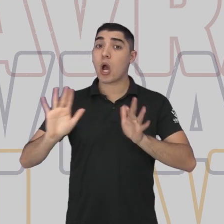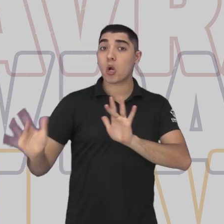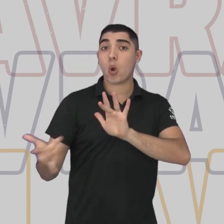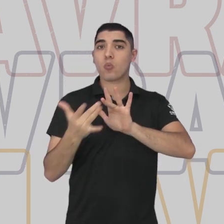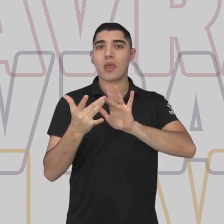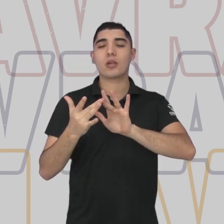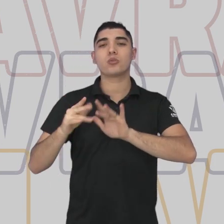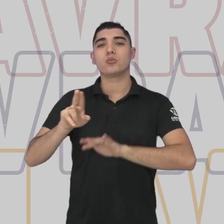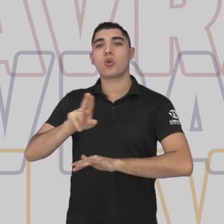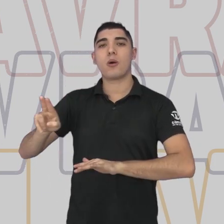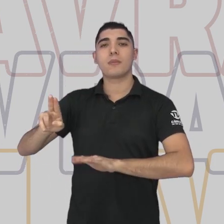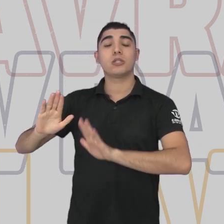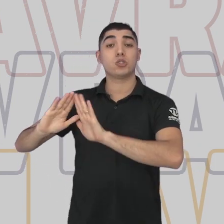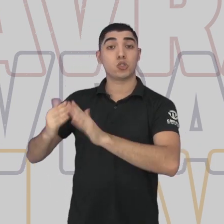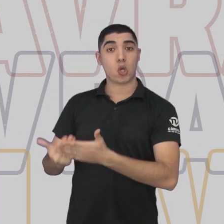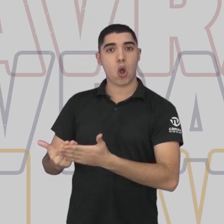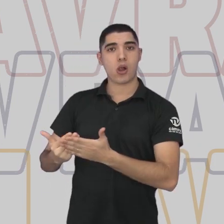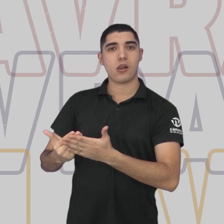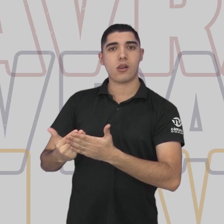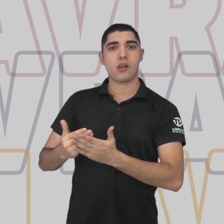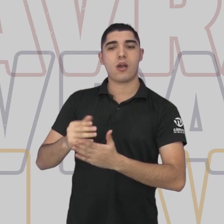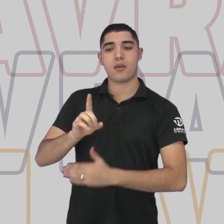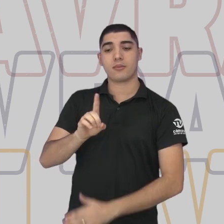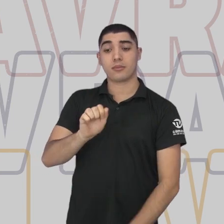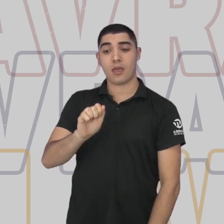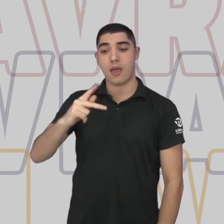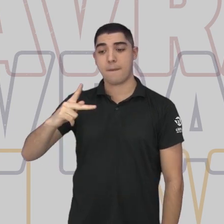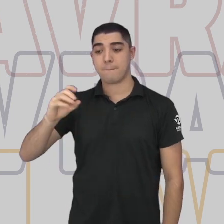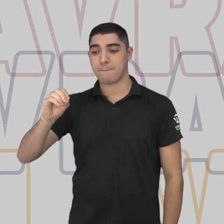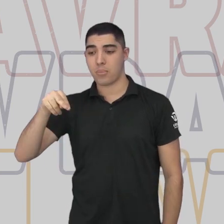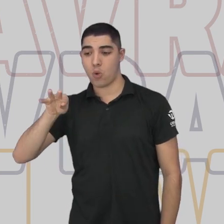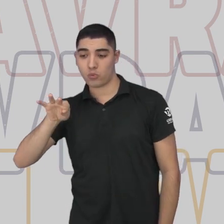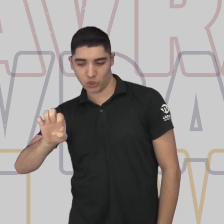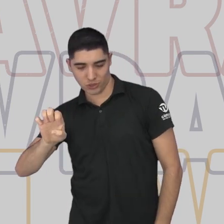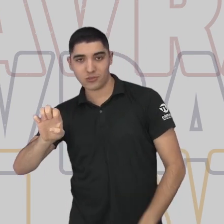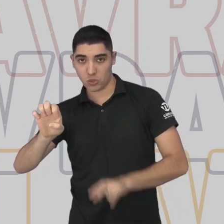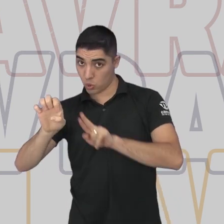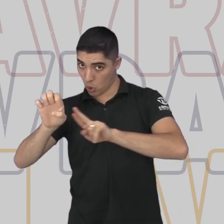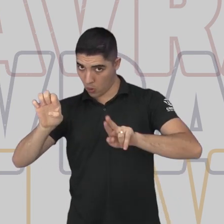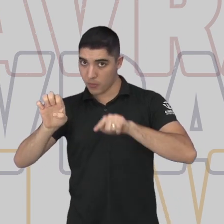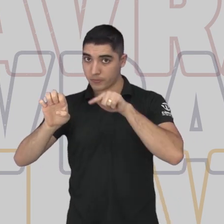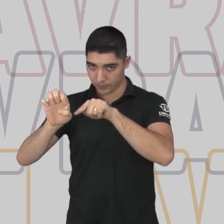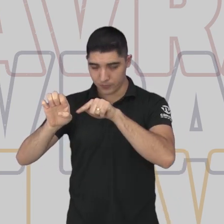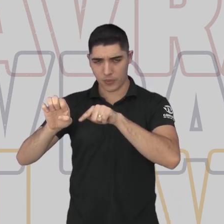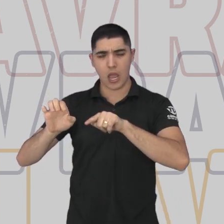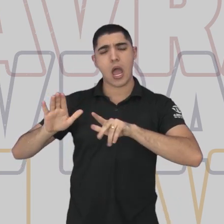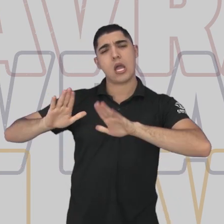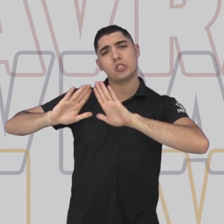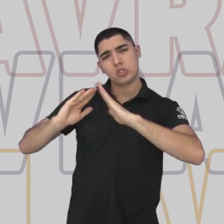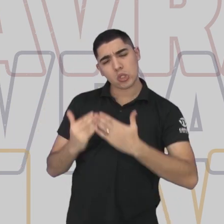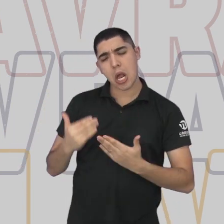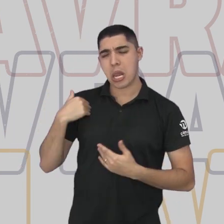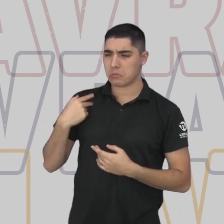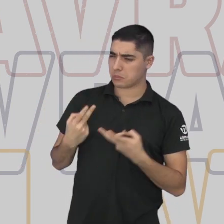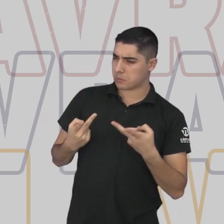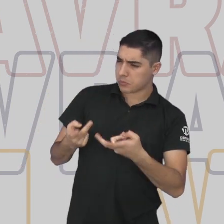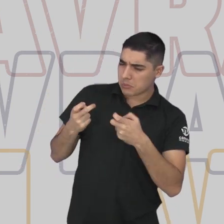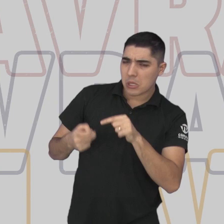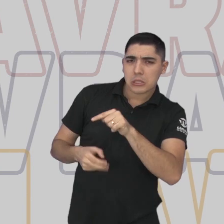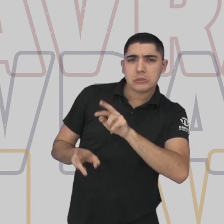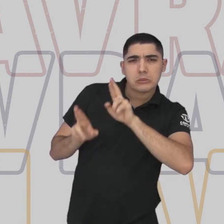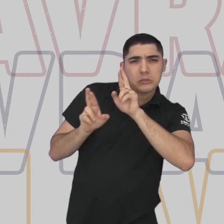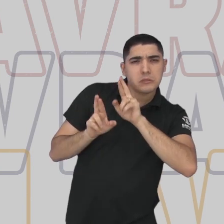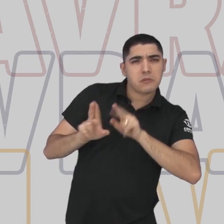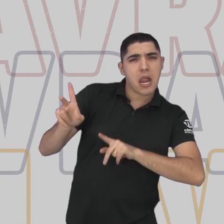contato com a Escola da Ponte e ver esse lado da escola, um lado diferente, de você utilizar